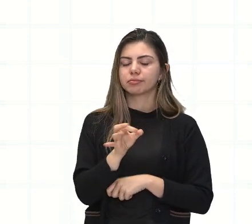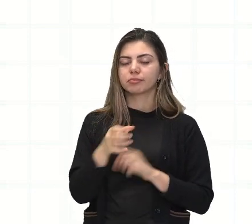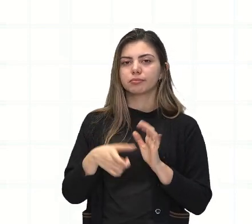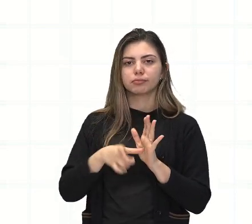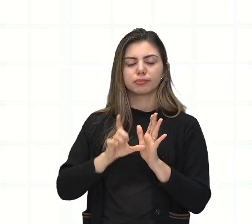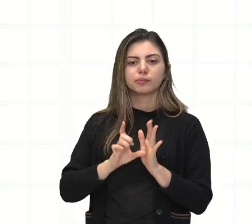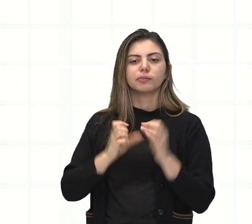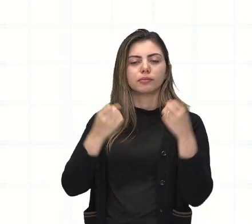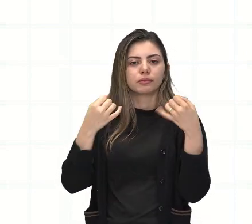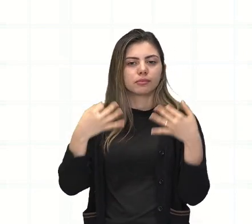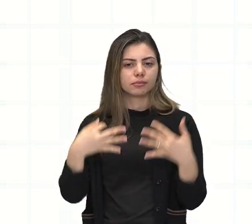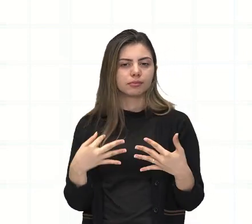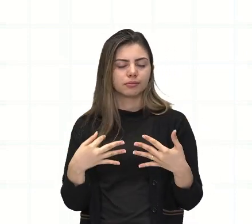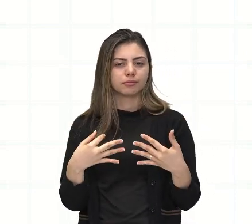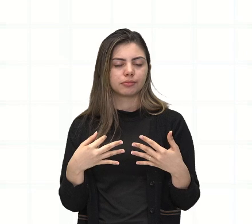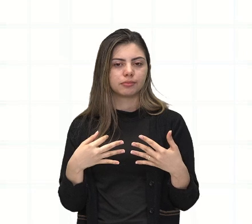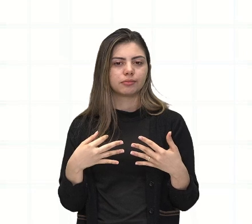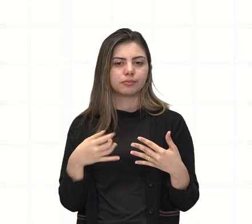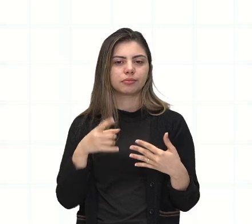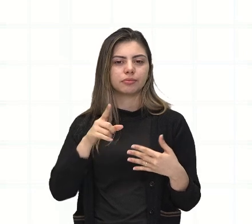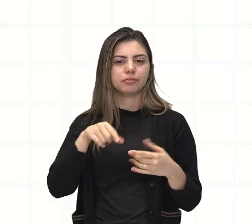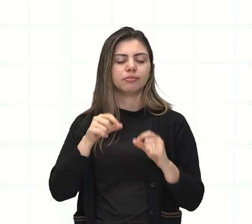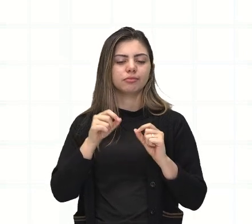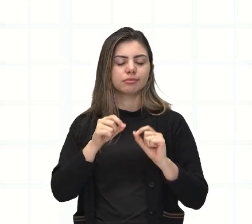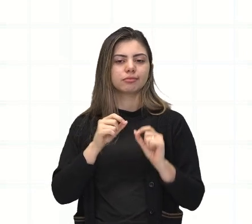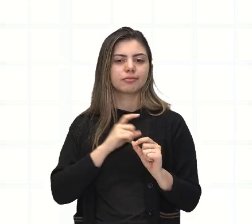anteriormente, ele